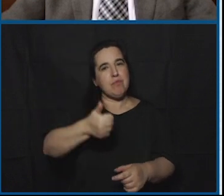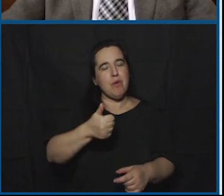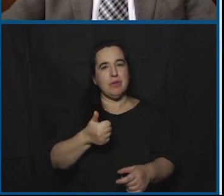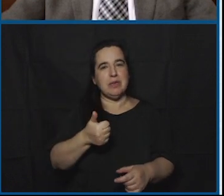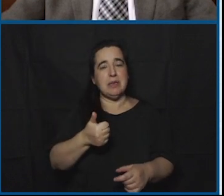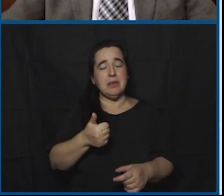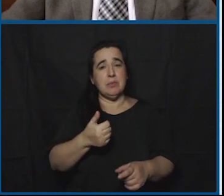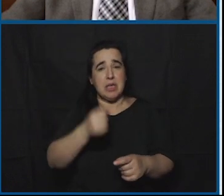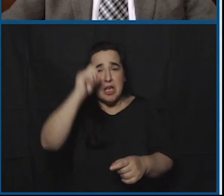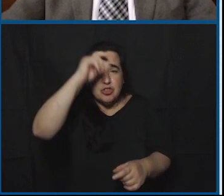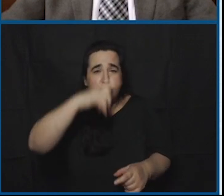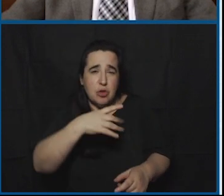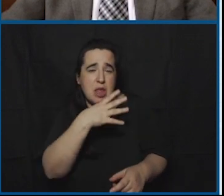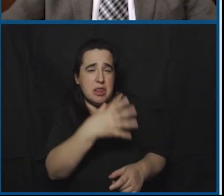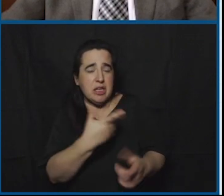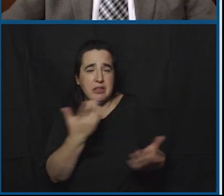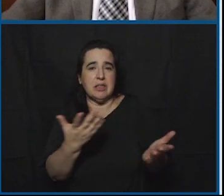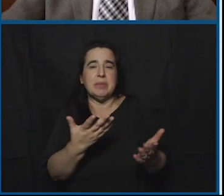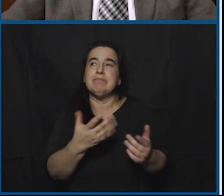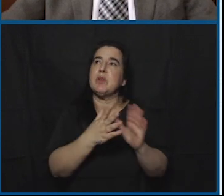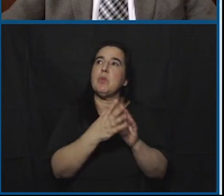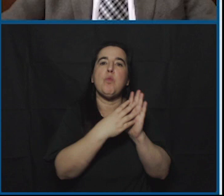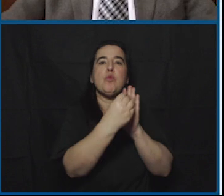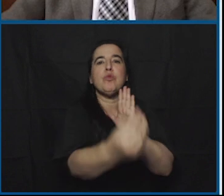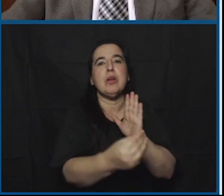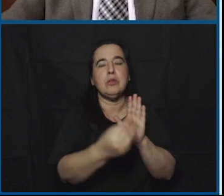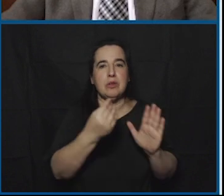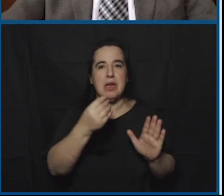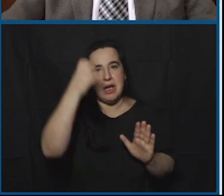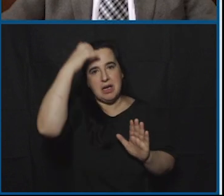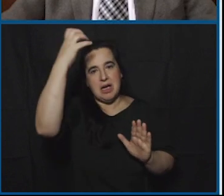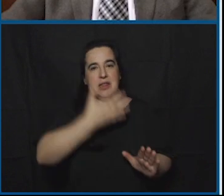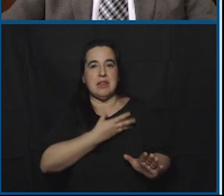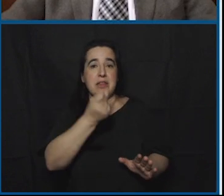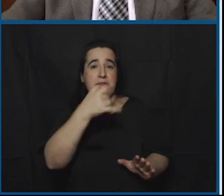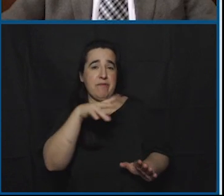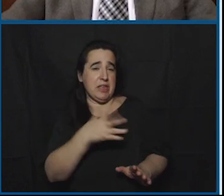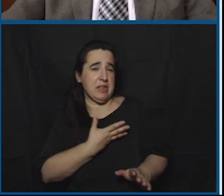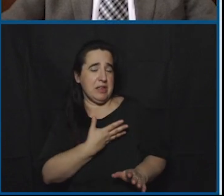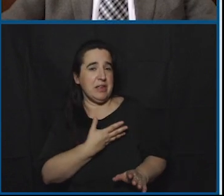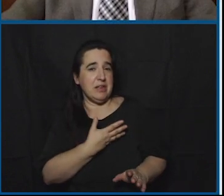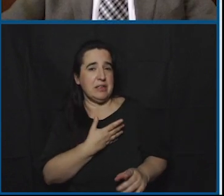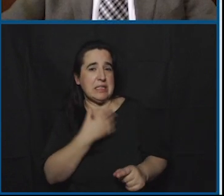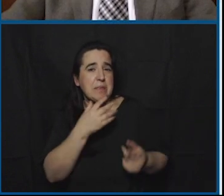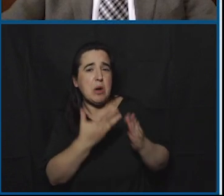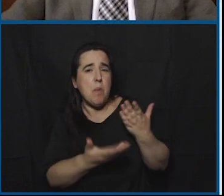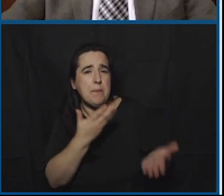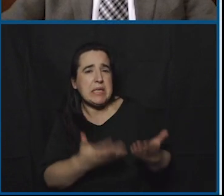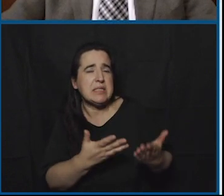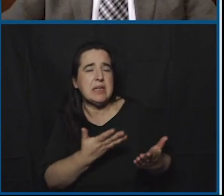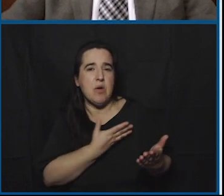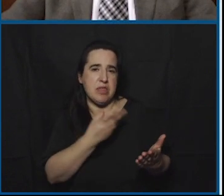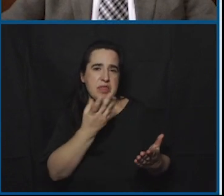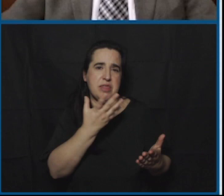Davi como uma referência. Aquele rei não foi tão bom como seu pai Davi. E a história de Davi, como